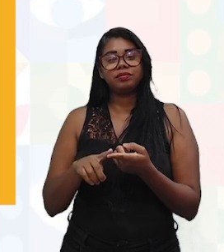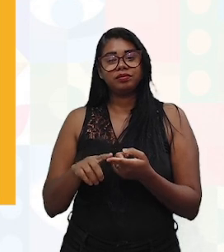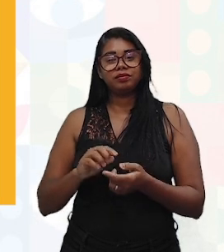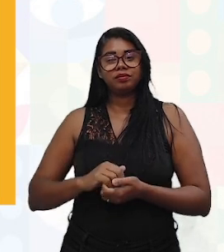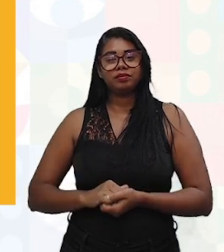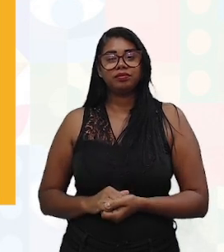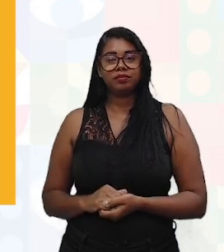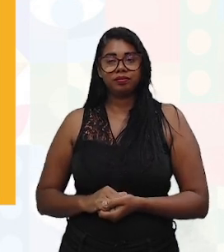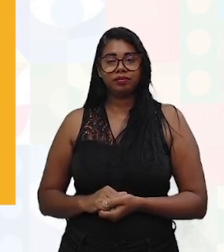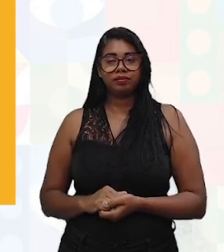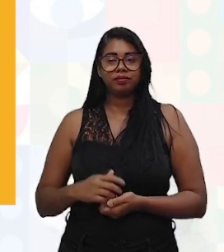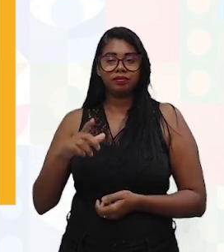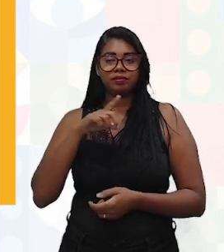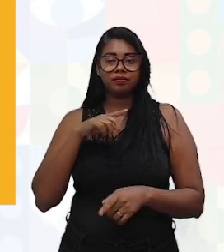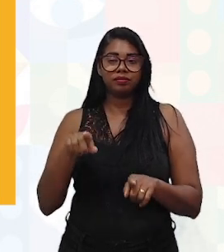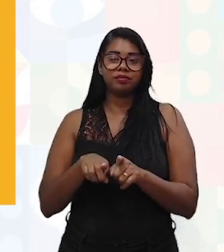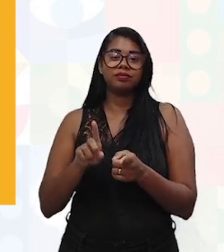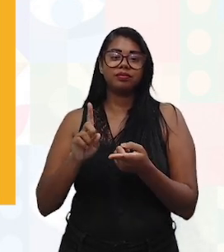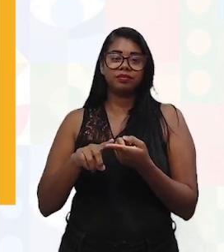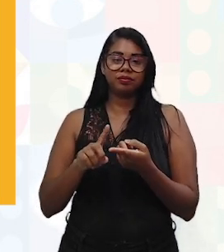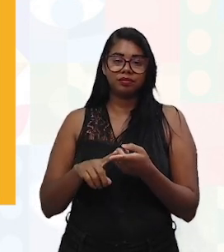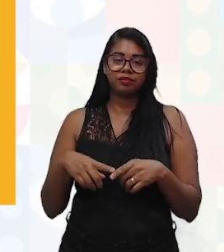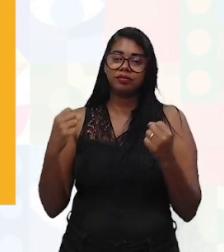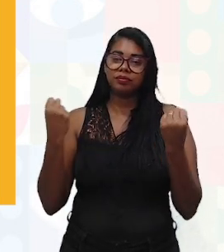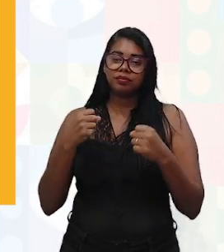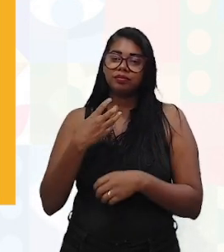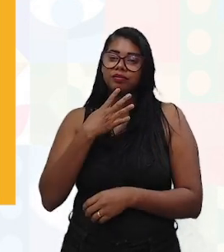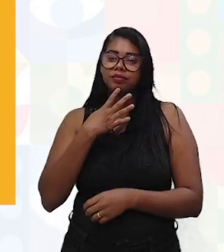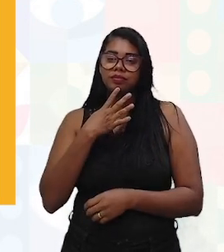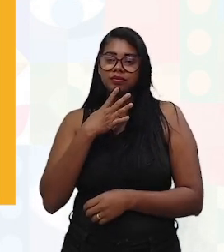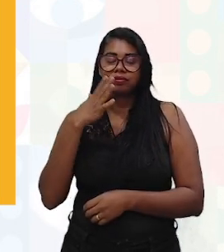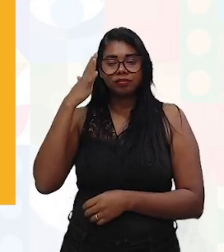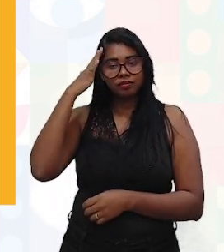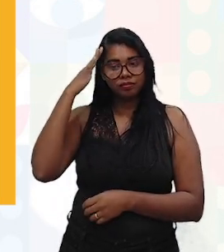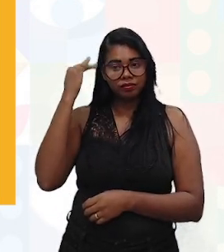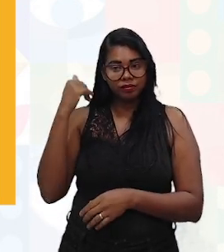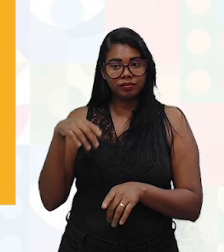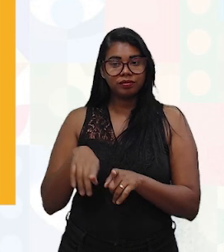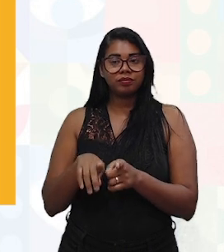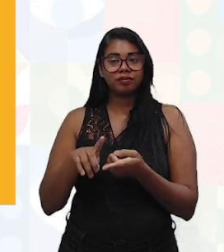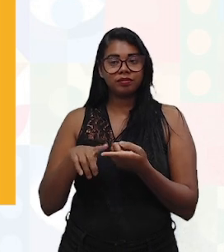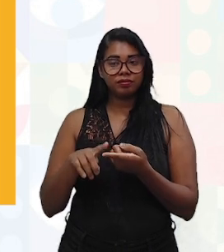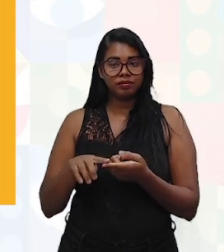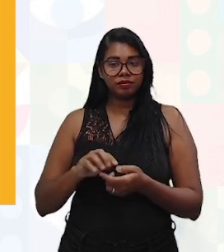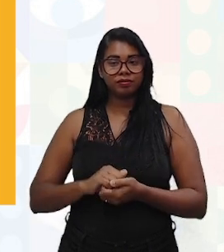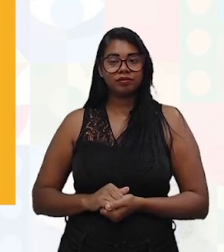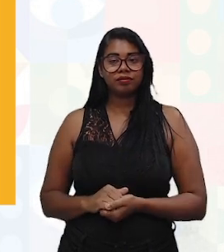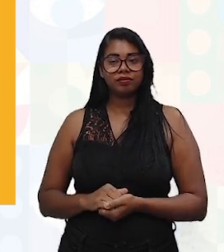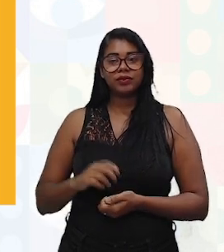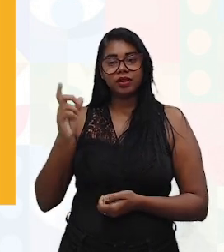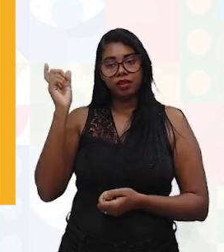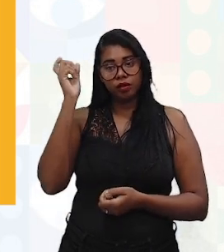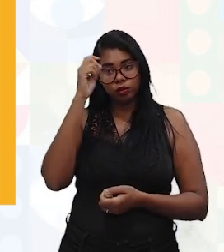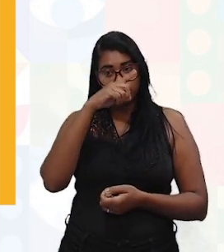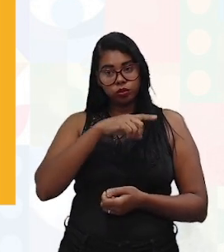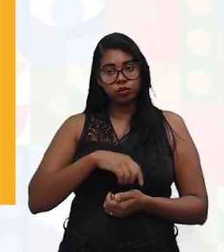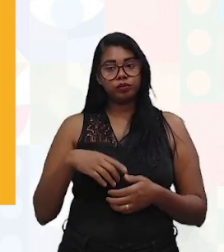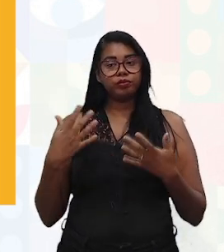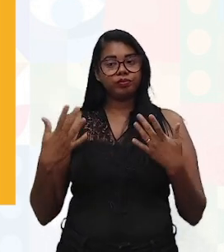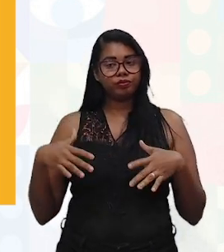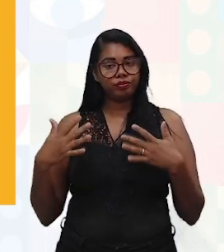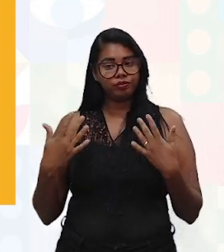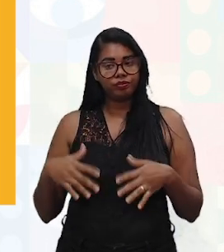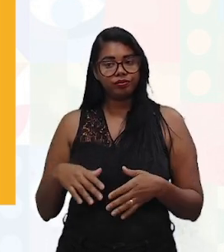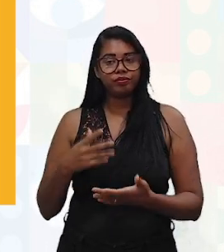essa autoconsciência, eu preciso me conhecer. Só que se conhecer dá um trabalho danado. E é por isso que,